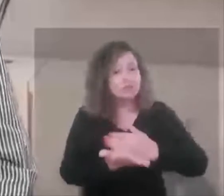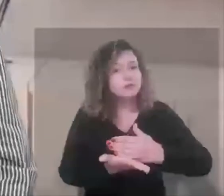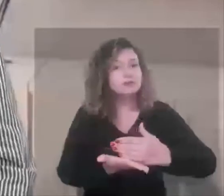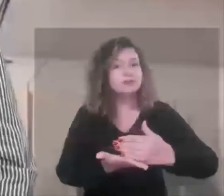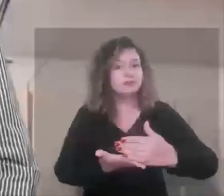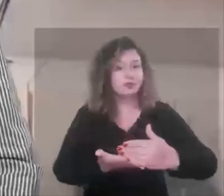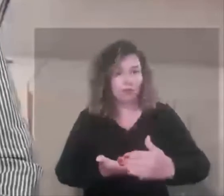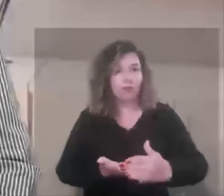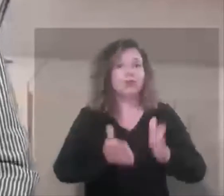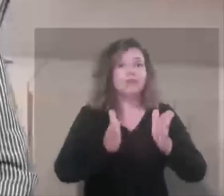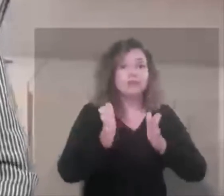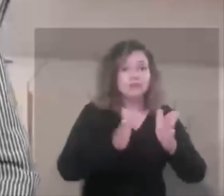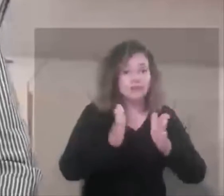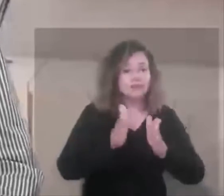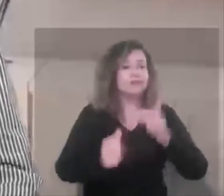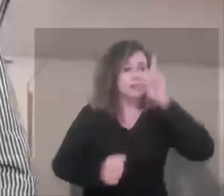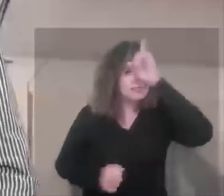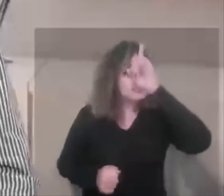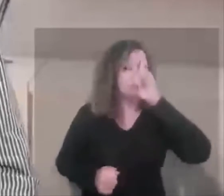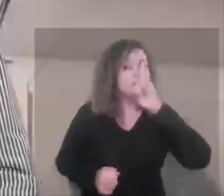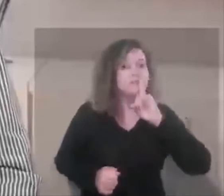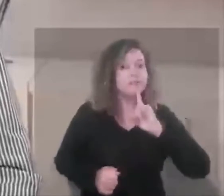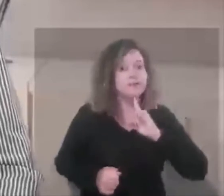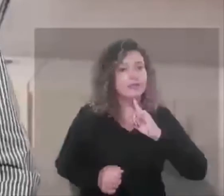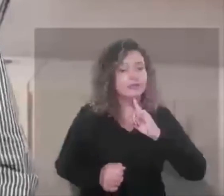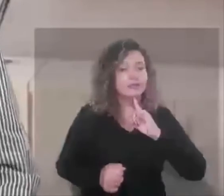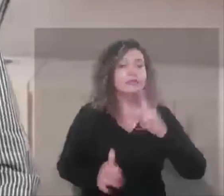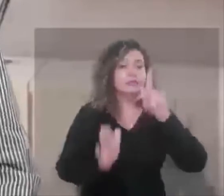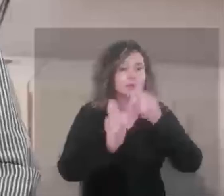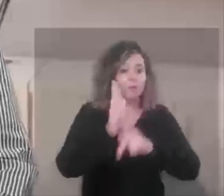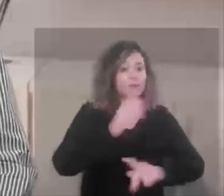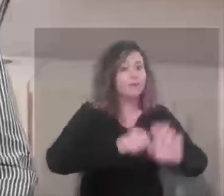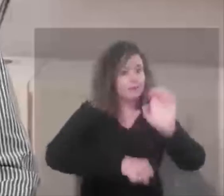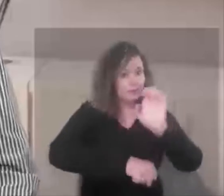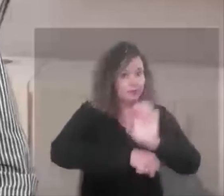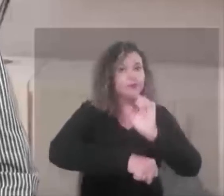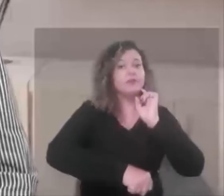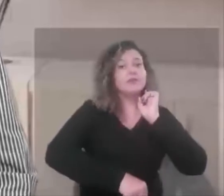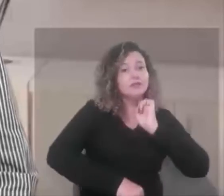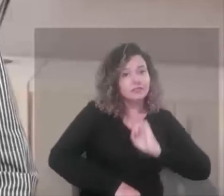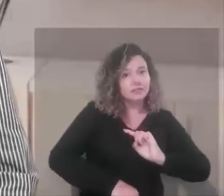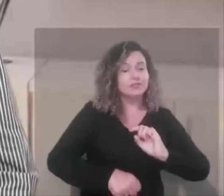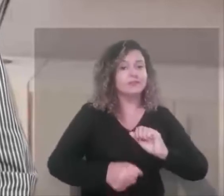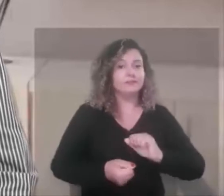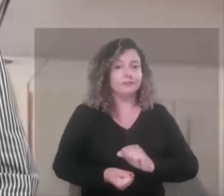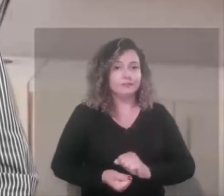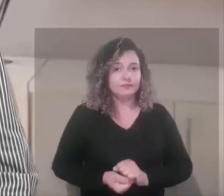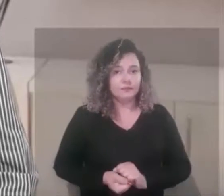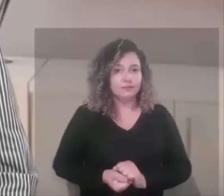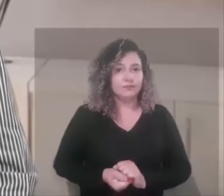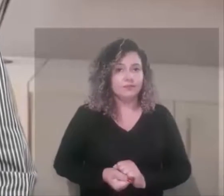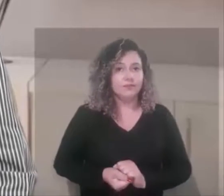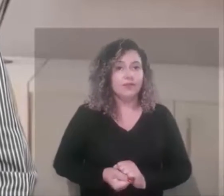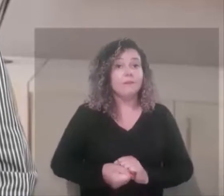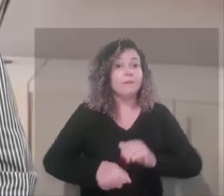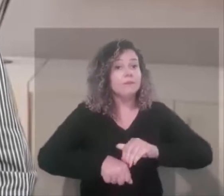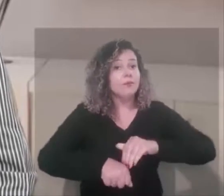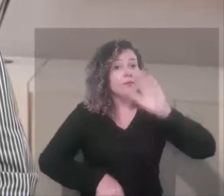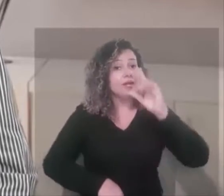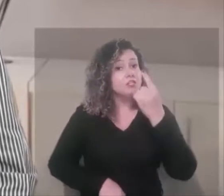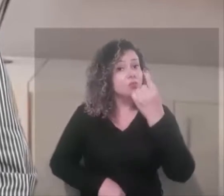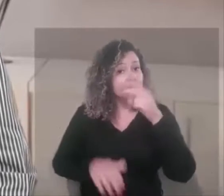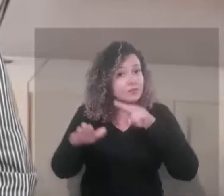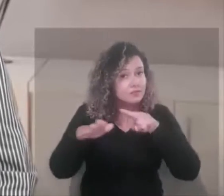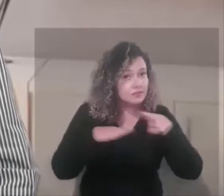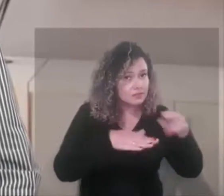Militar, decidiu por uma postura mais cautelosa e precavida, mantendo Sete Lagoas na onda amarela por pelo menos mais